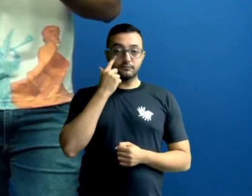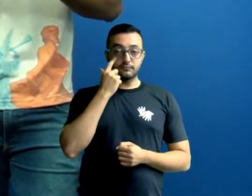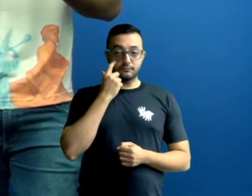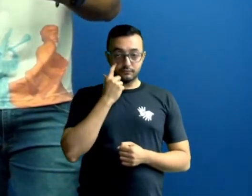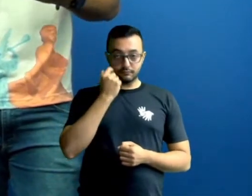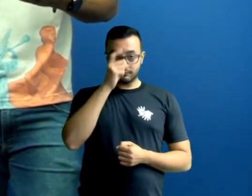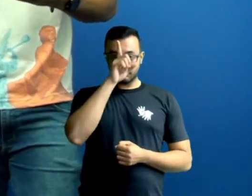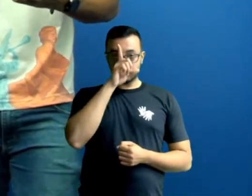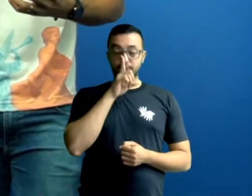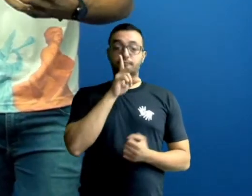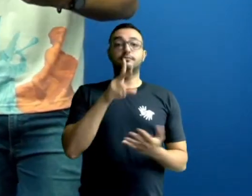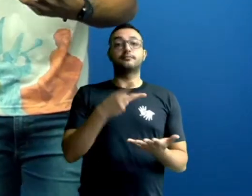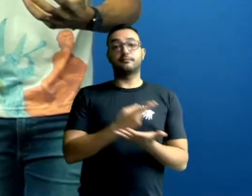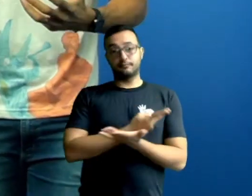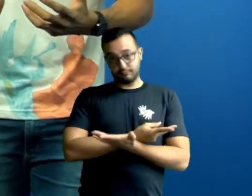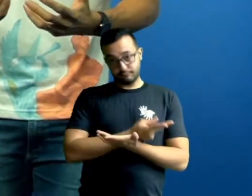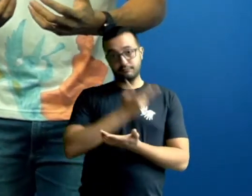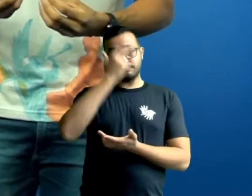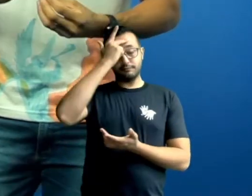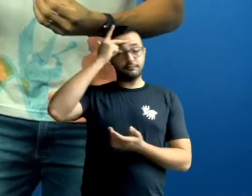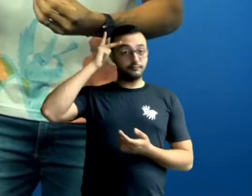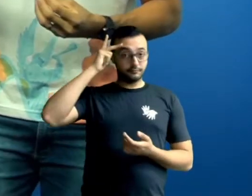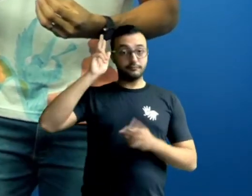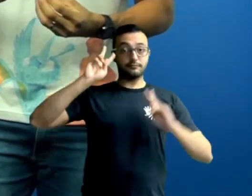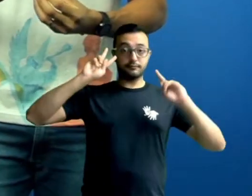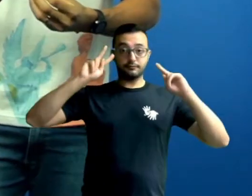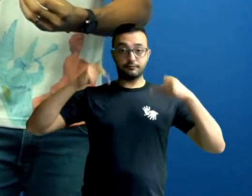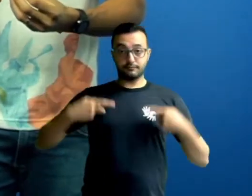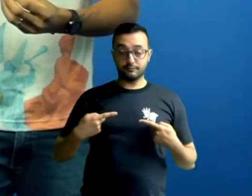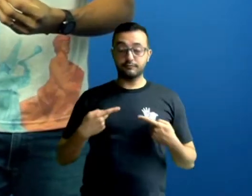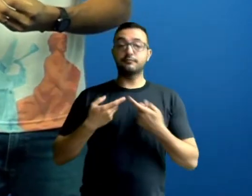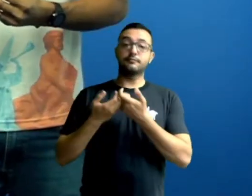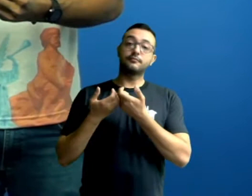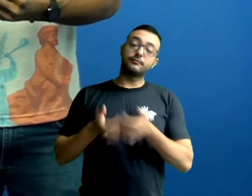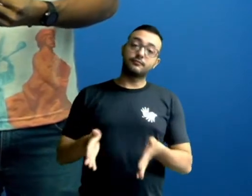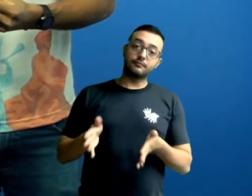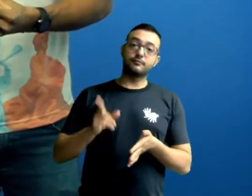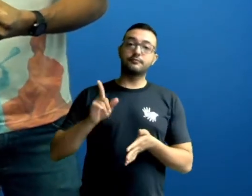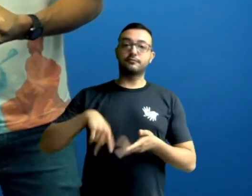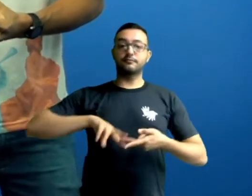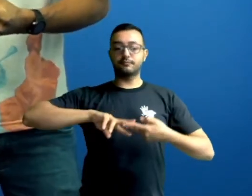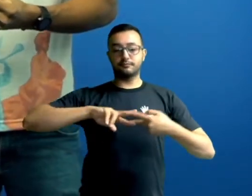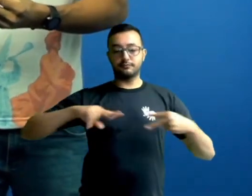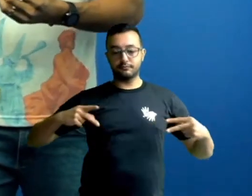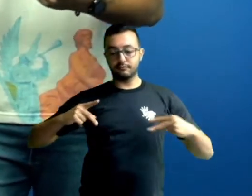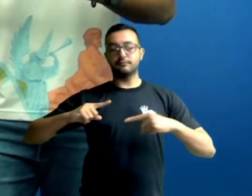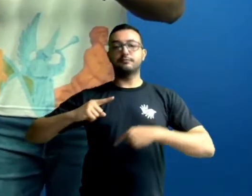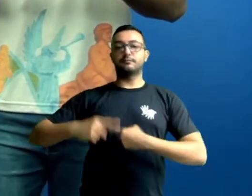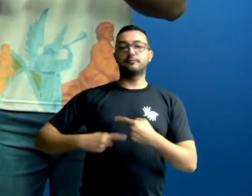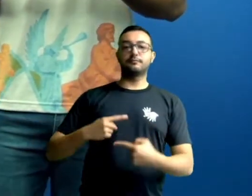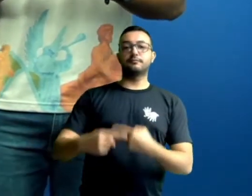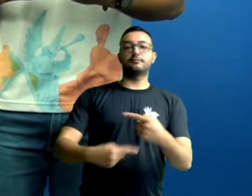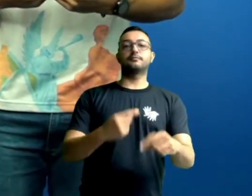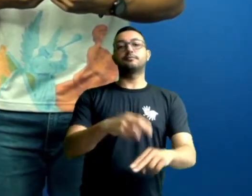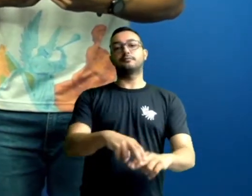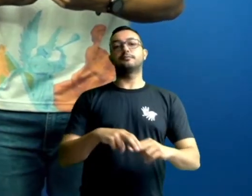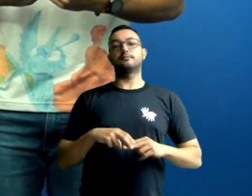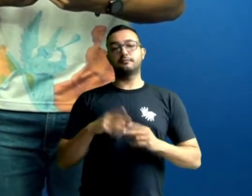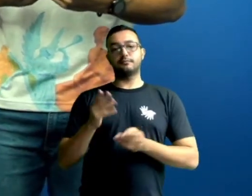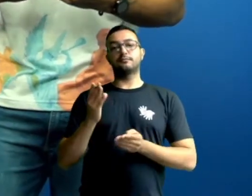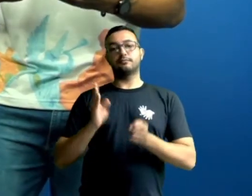que atinge os seres humanos, determinadas pessoas, uma doença de origem genética e que, através